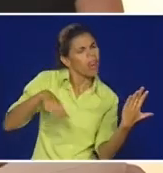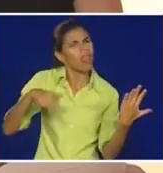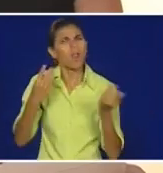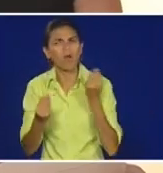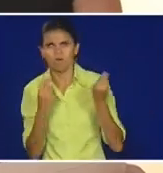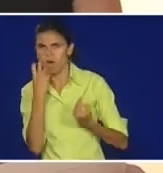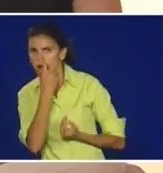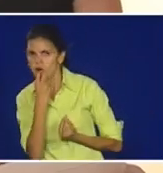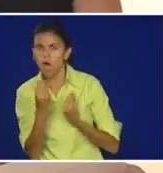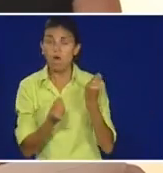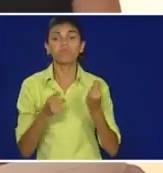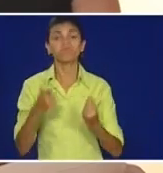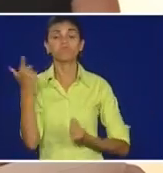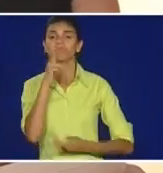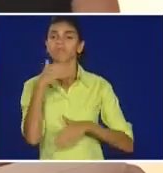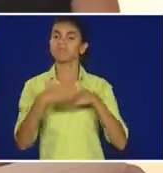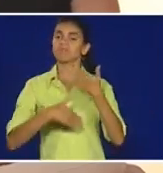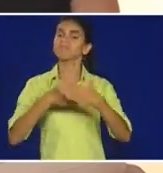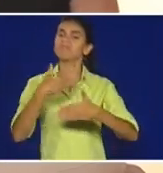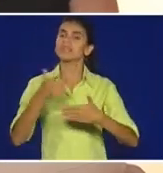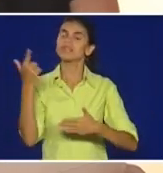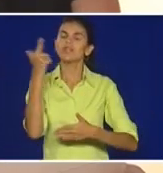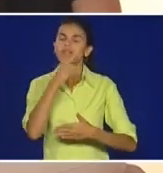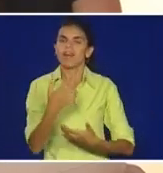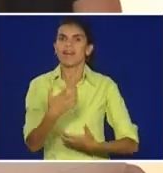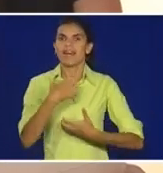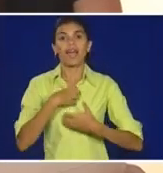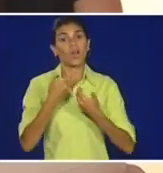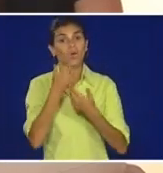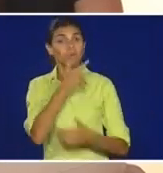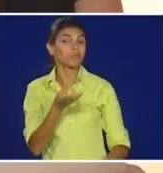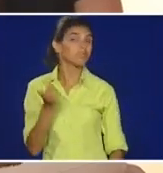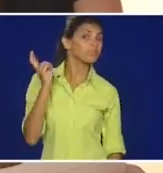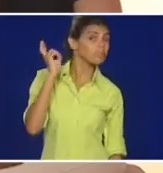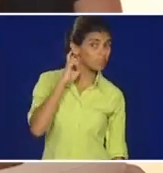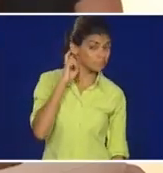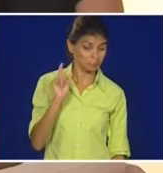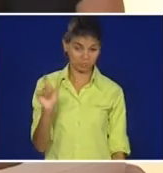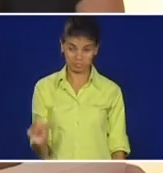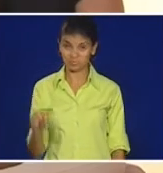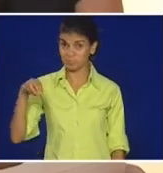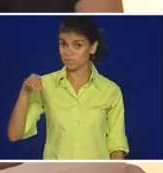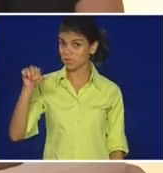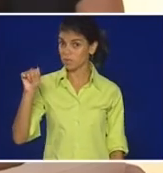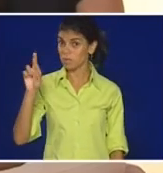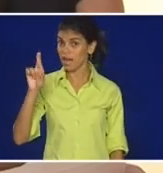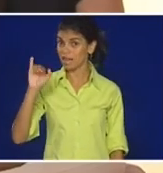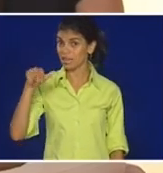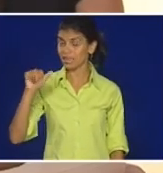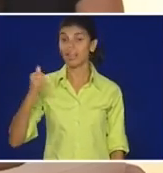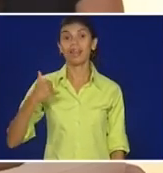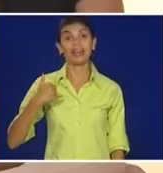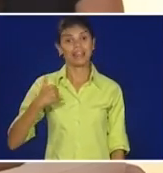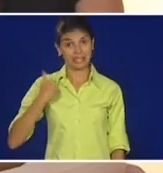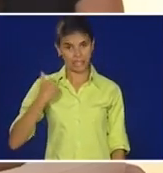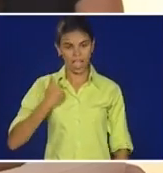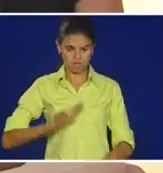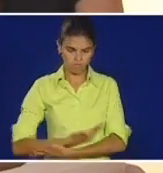trabalho culminou com um implante que a gente fez na Mariana. Ela tinha 18 meses quando essa cirurgia foi feita em São